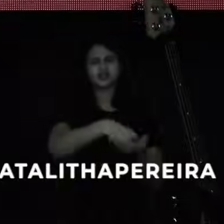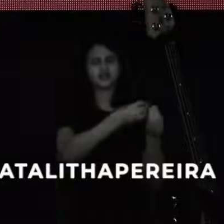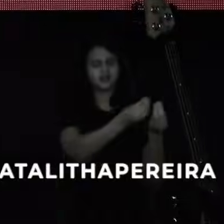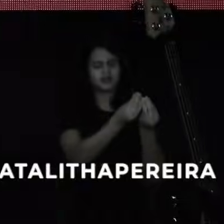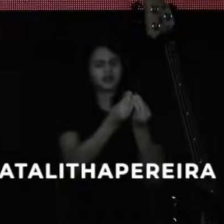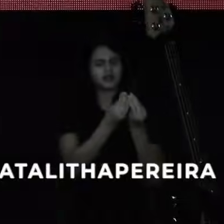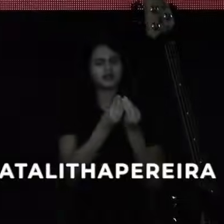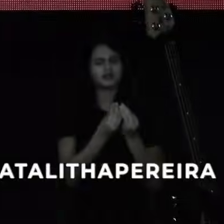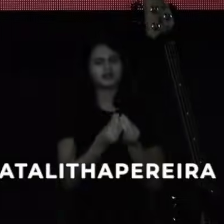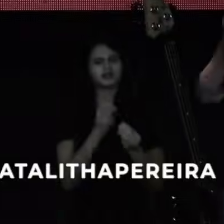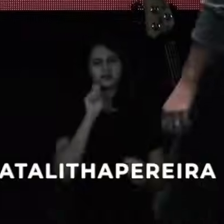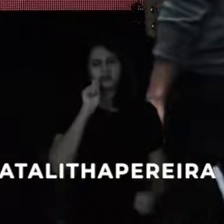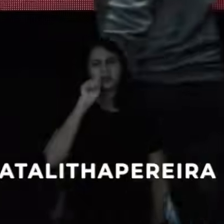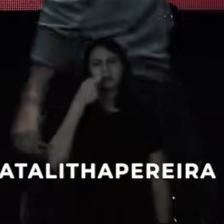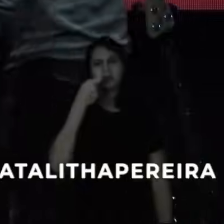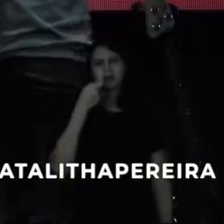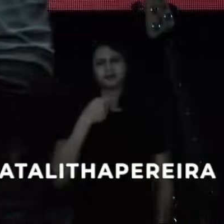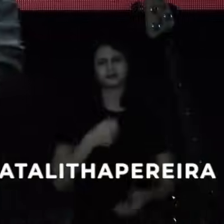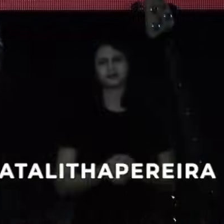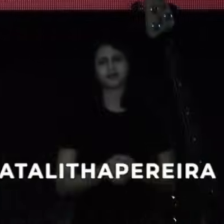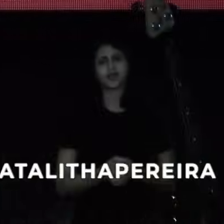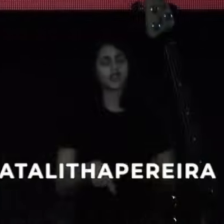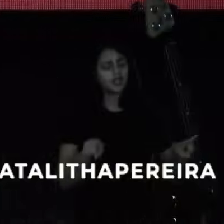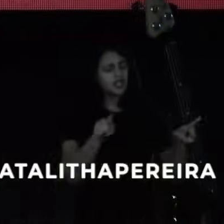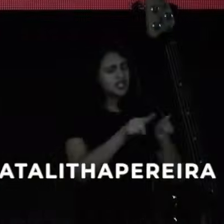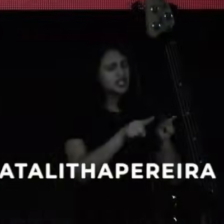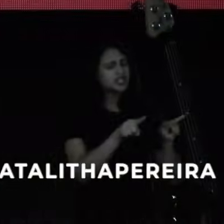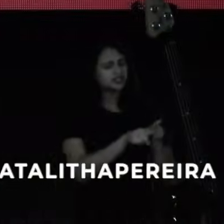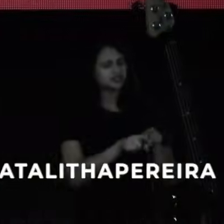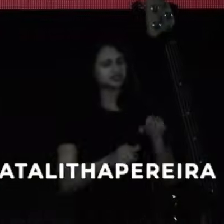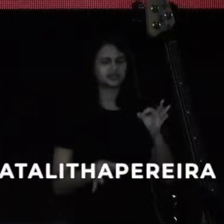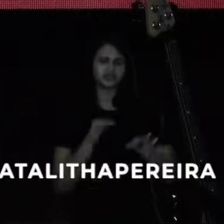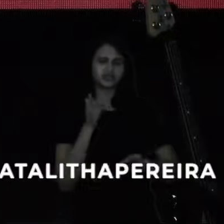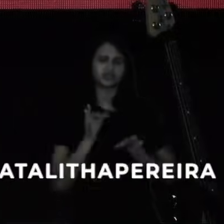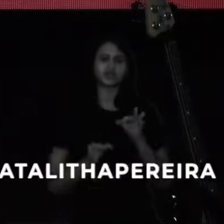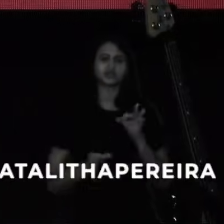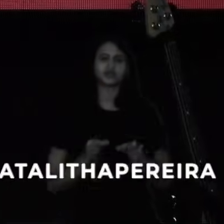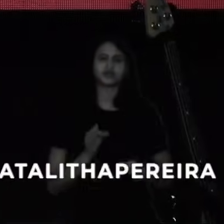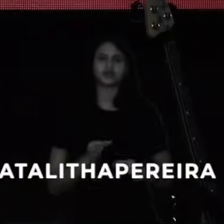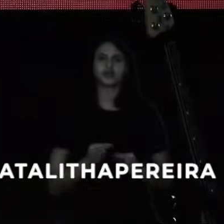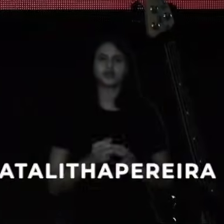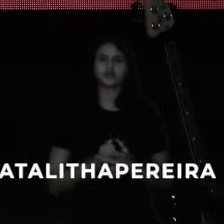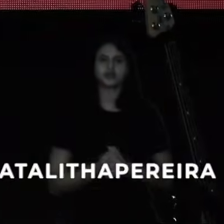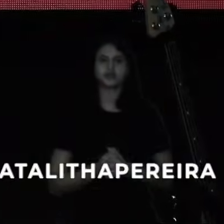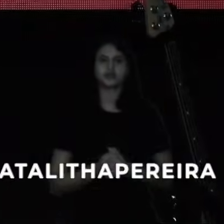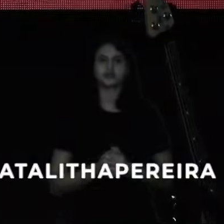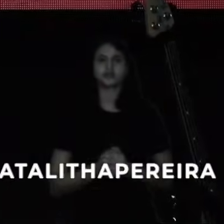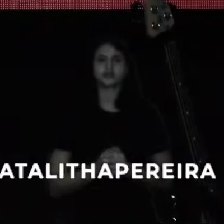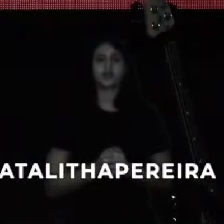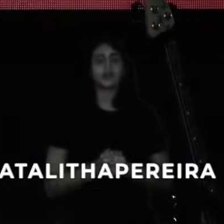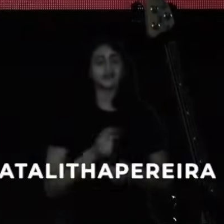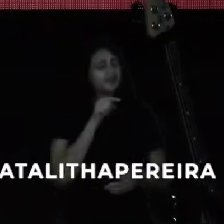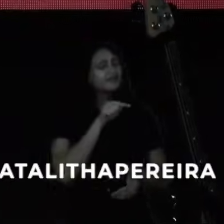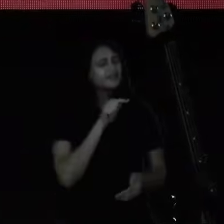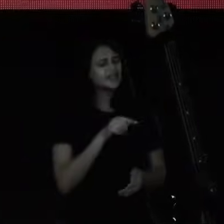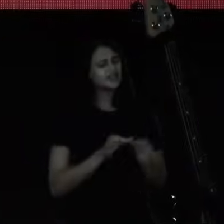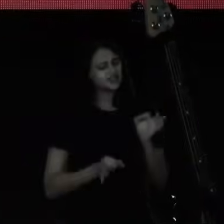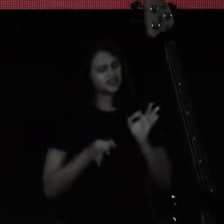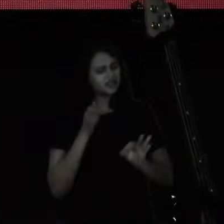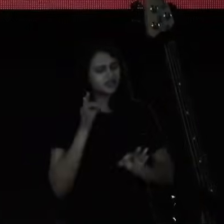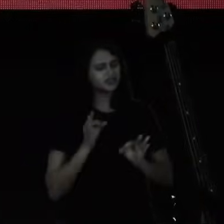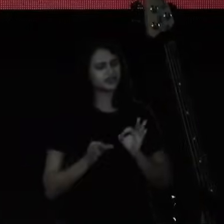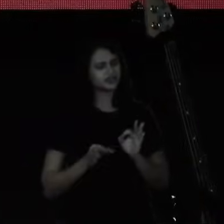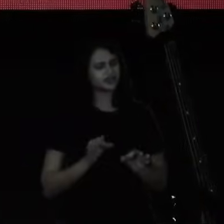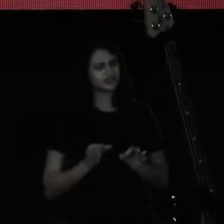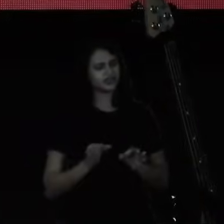lado do assaltante tinha um juiz, e coincidentemente foi esse juiz que havia